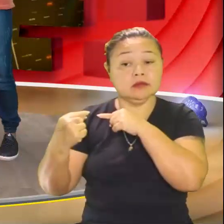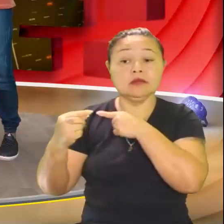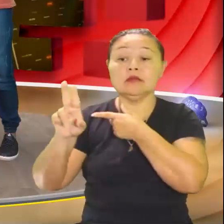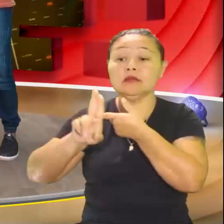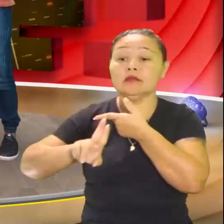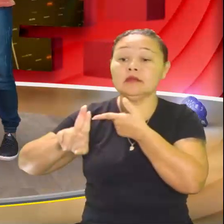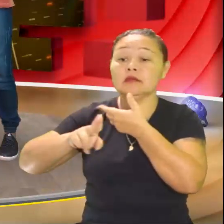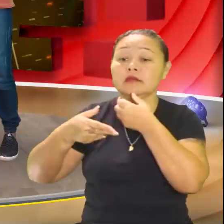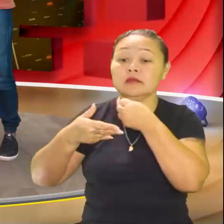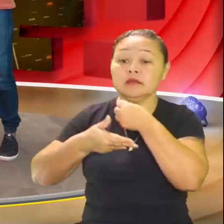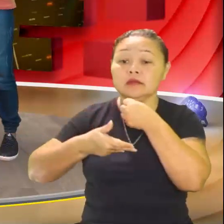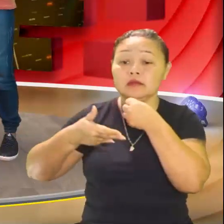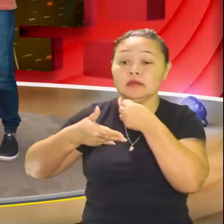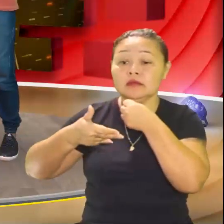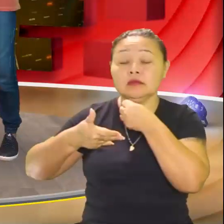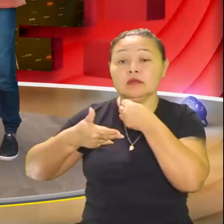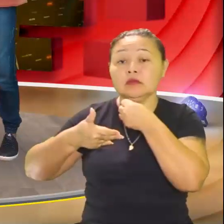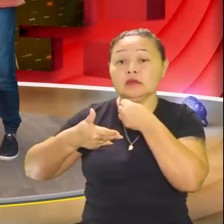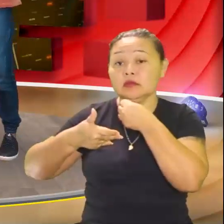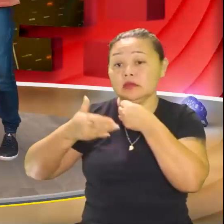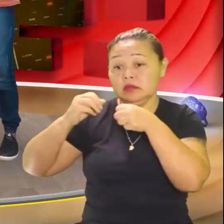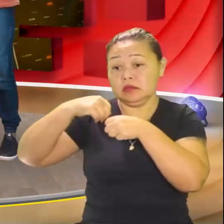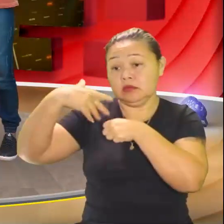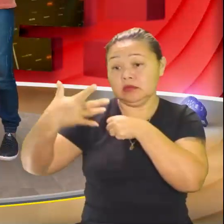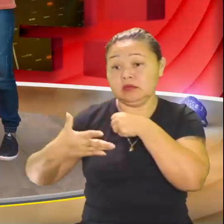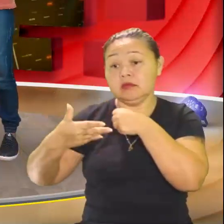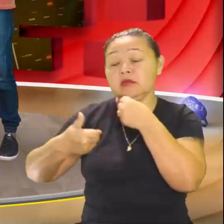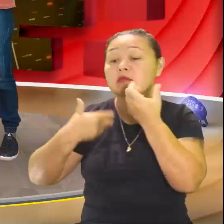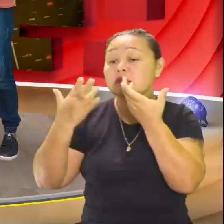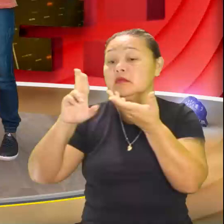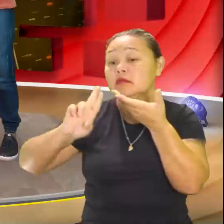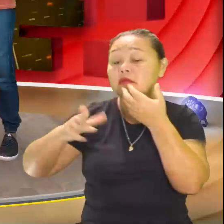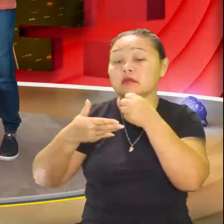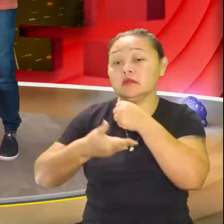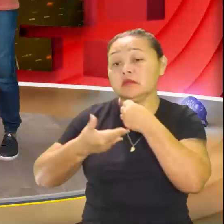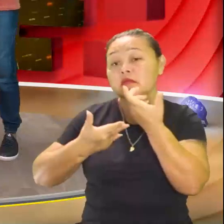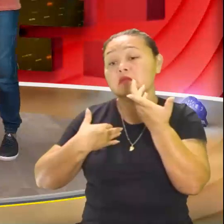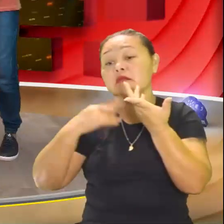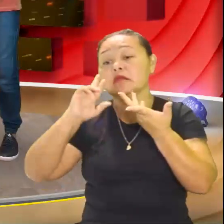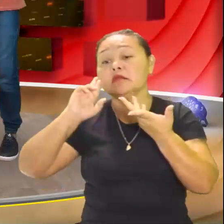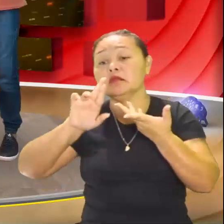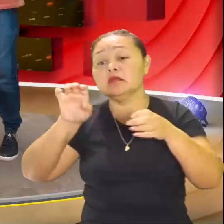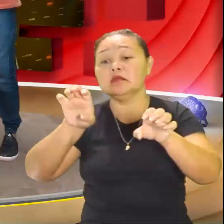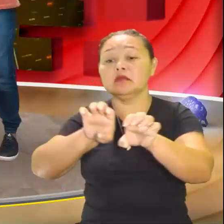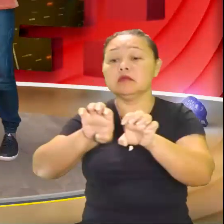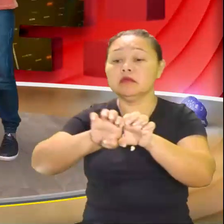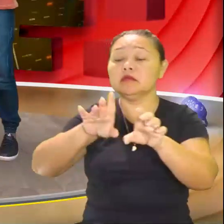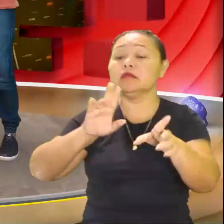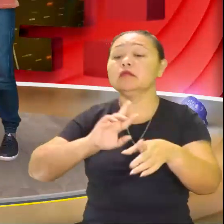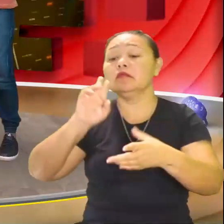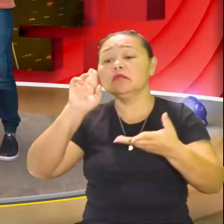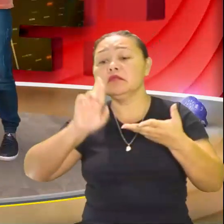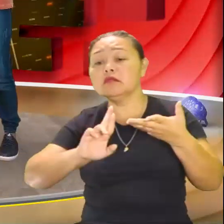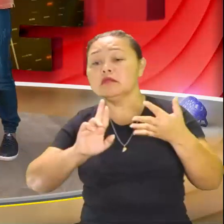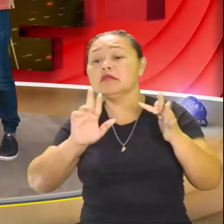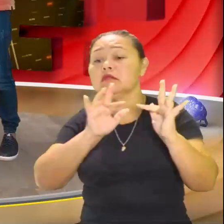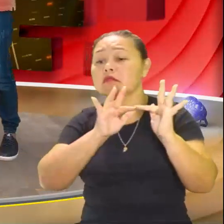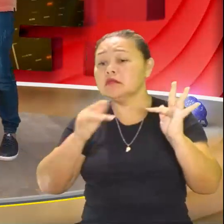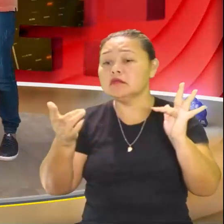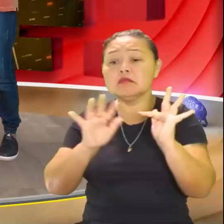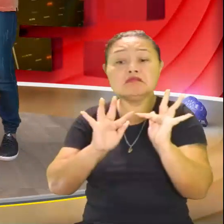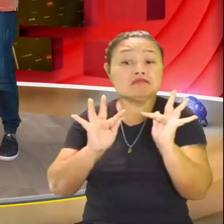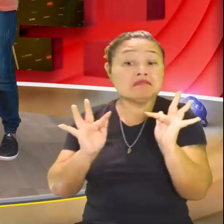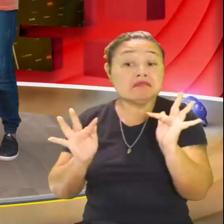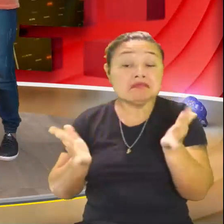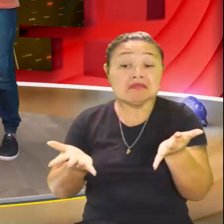as aplicações básicas, tá? Não aplicações externas, aplicações básicas, tipo resolver a equação, resolver a função. Na função é